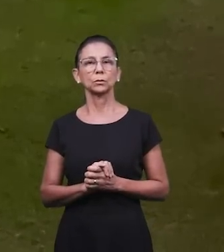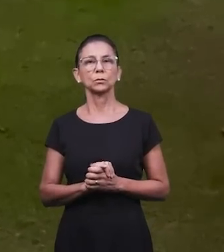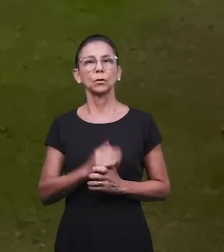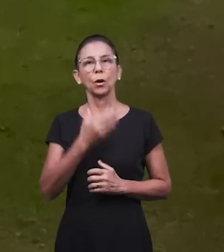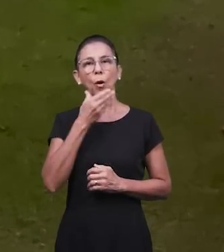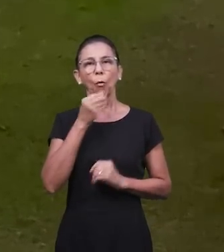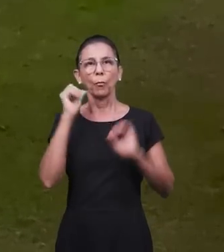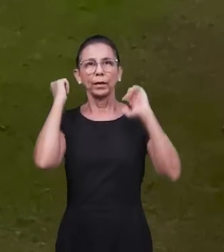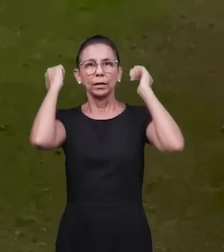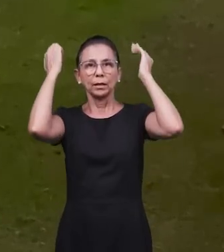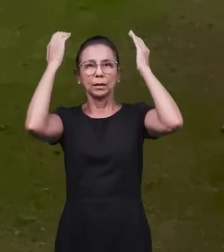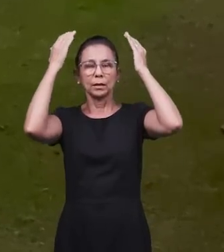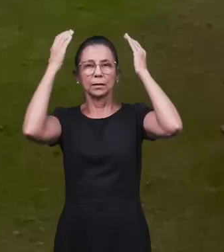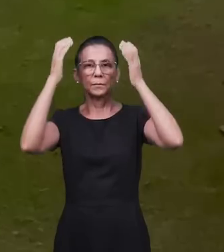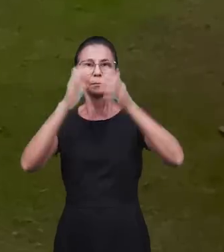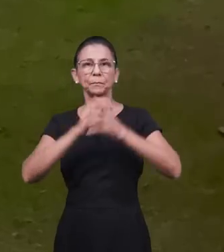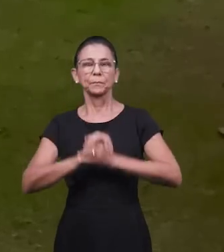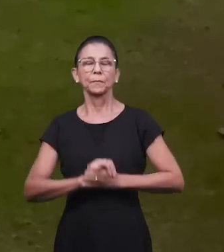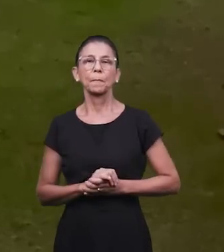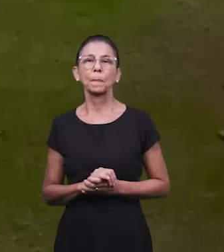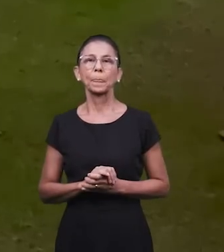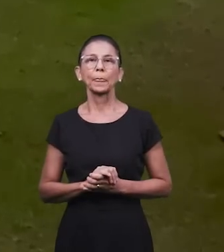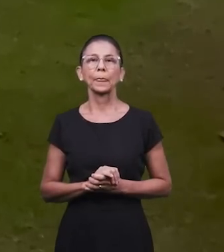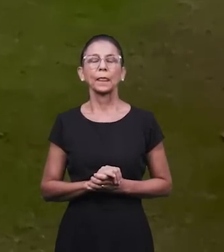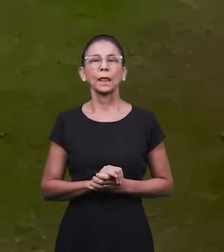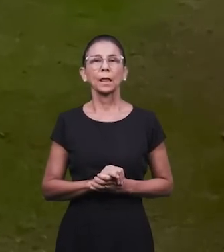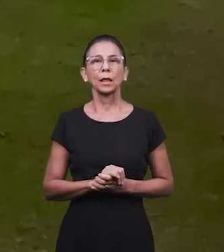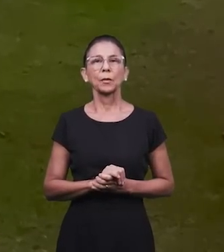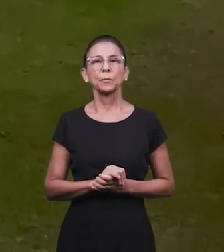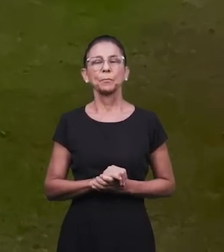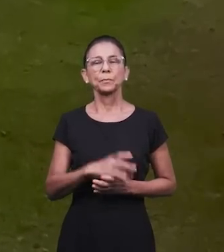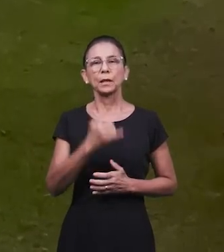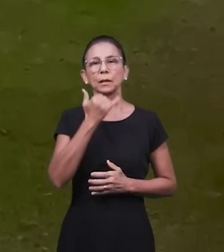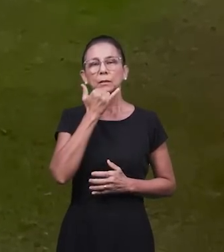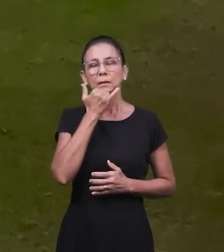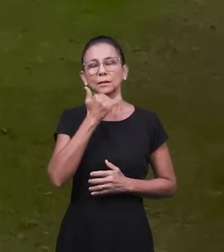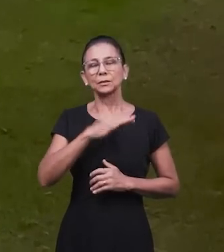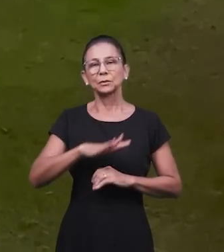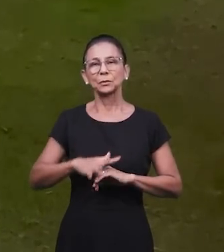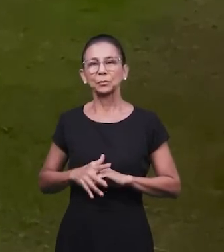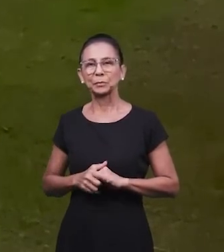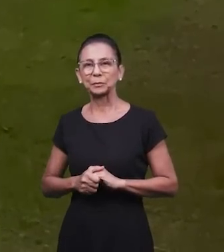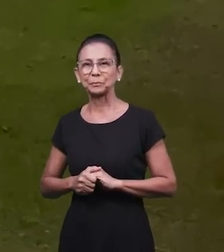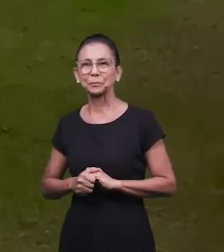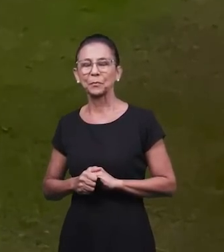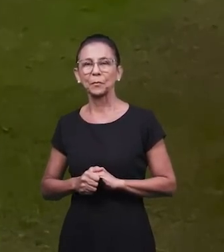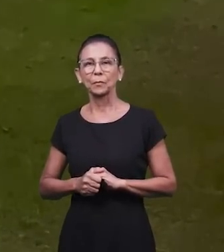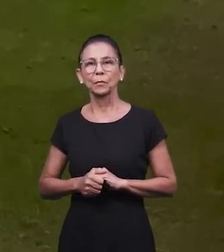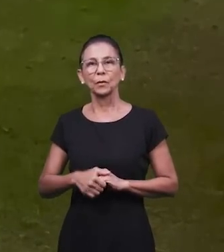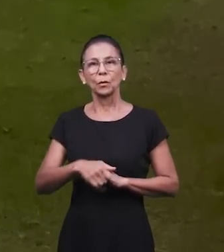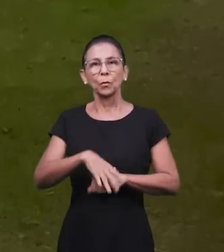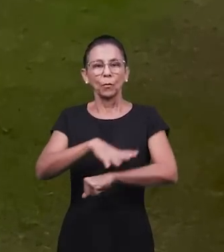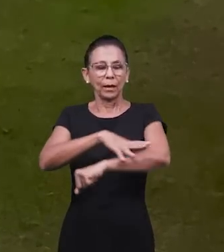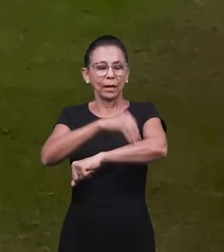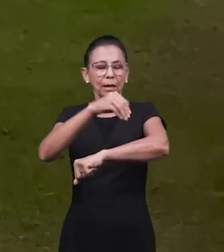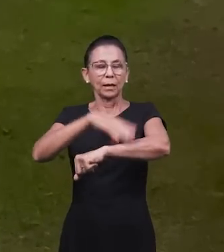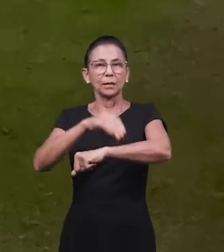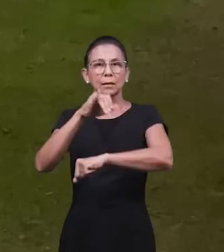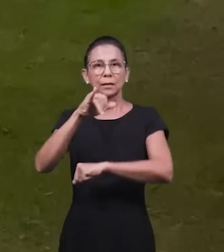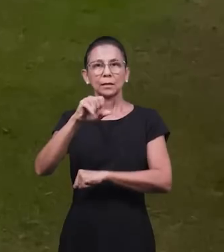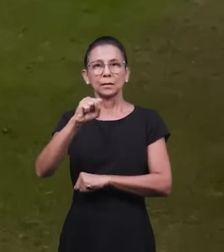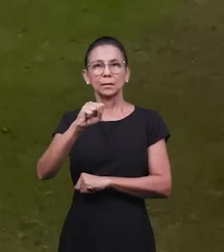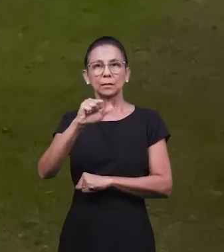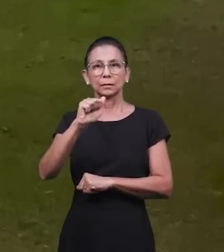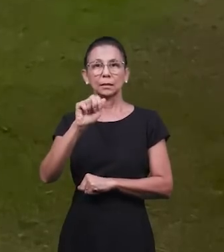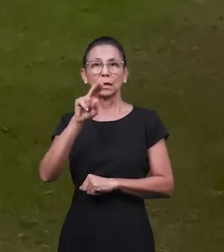que quando saiu para a caça, a roupa de gala que ele tinha, que era a bênção da primogenitura, ele